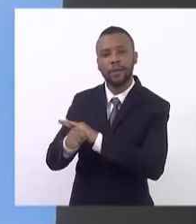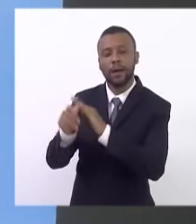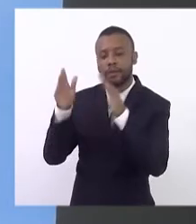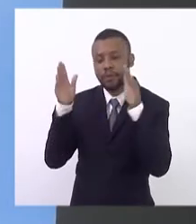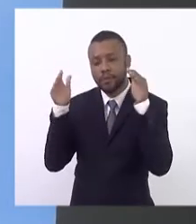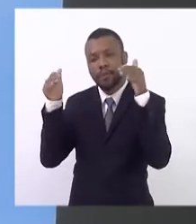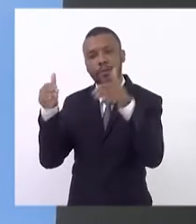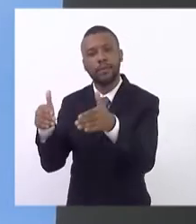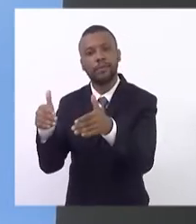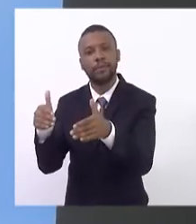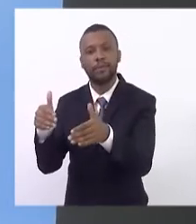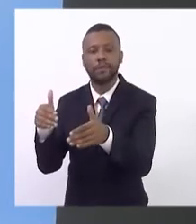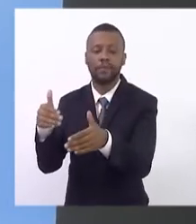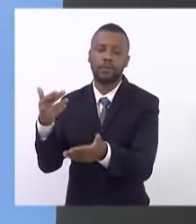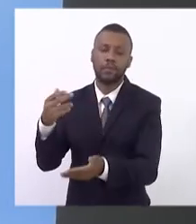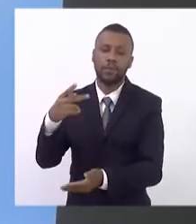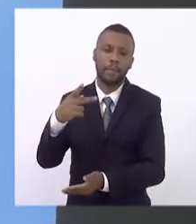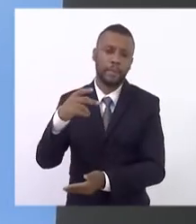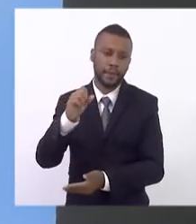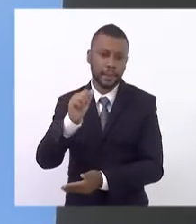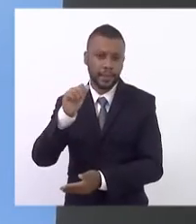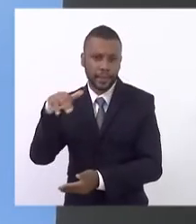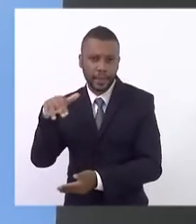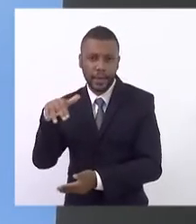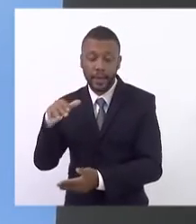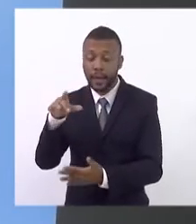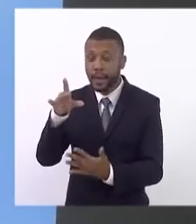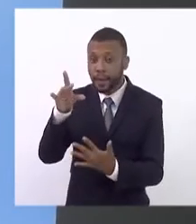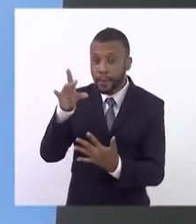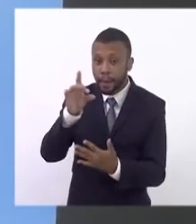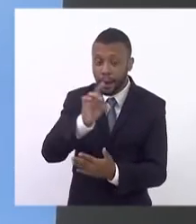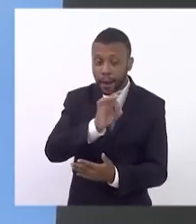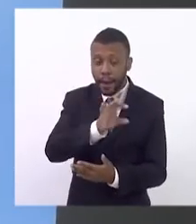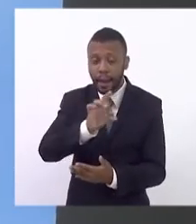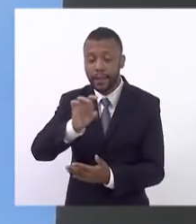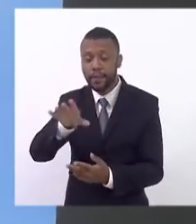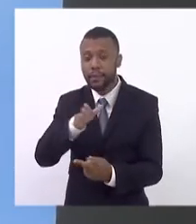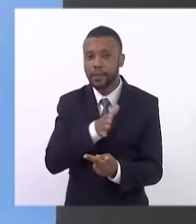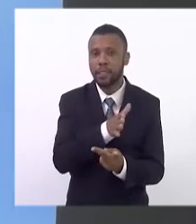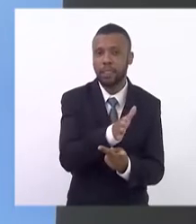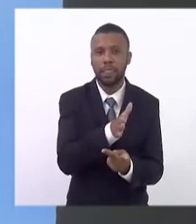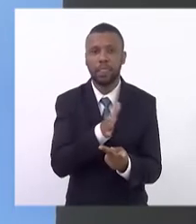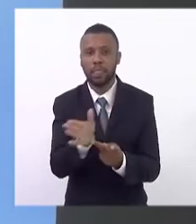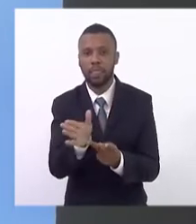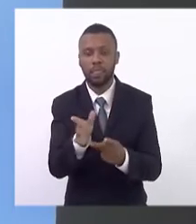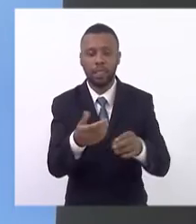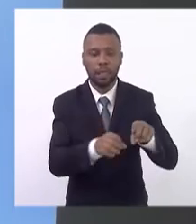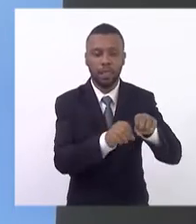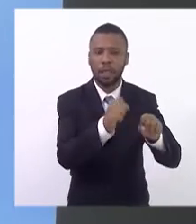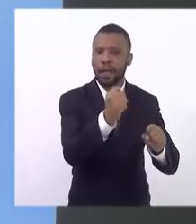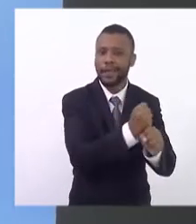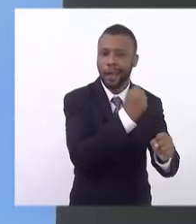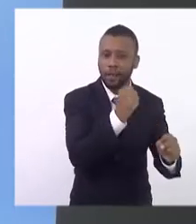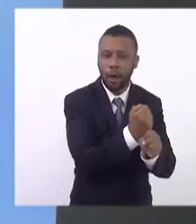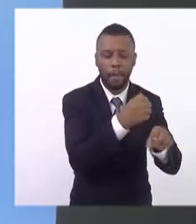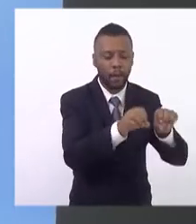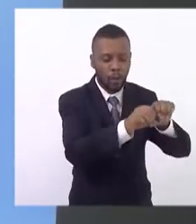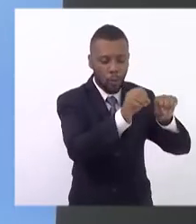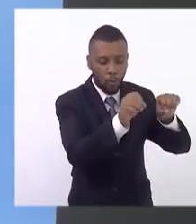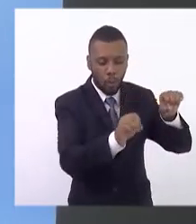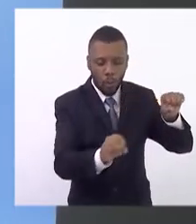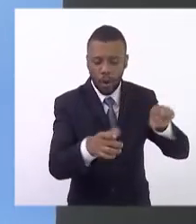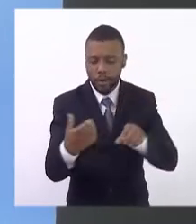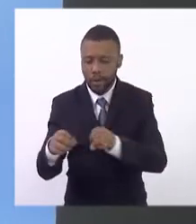específico do PSAM em cada um desses dois troncos coletores? Quando o